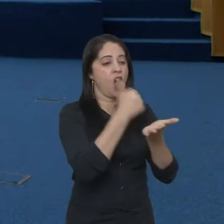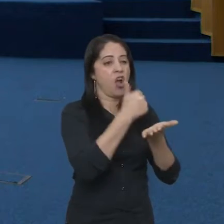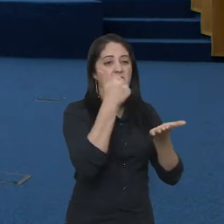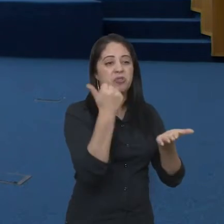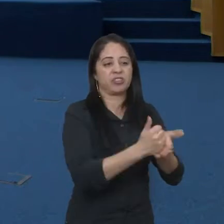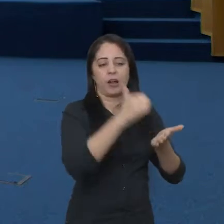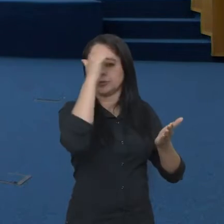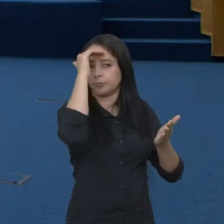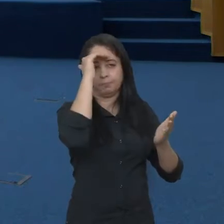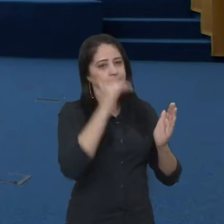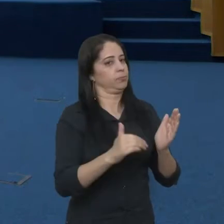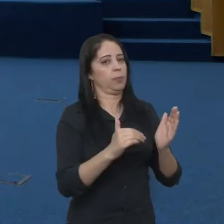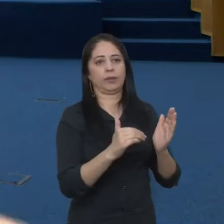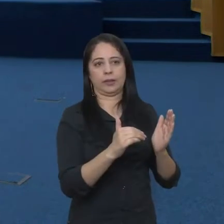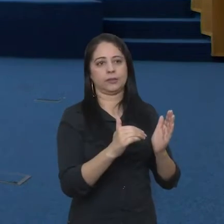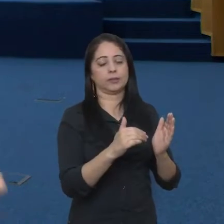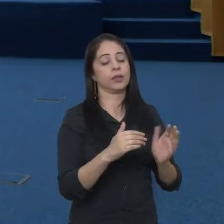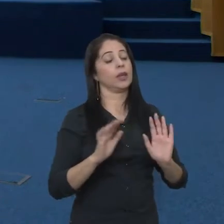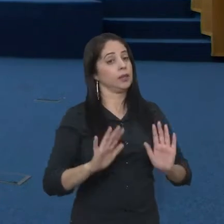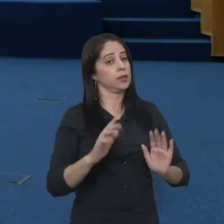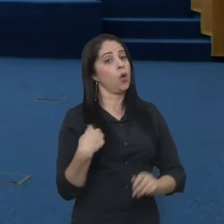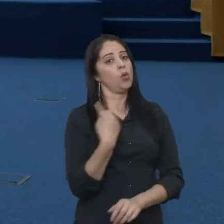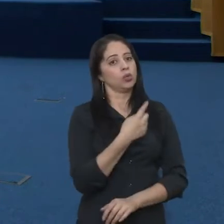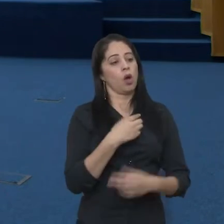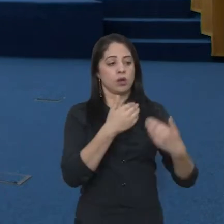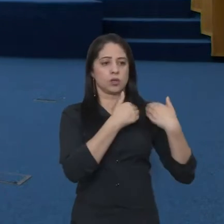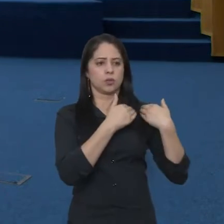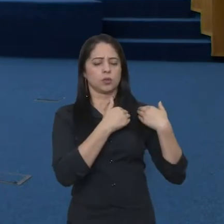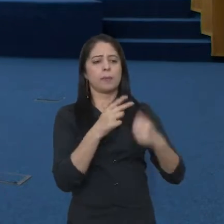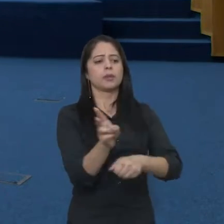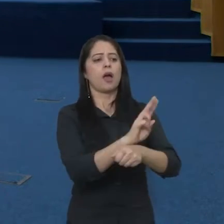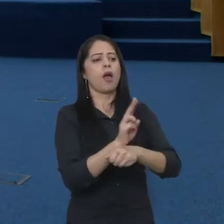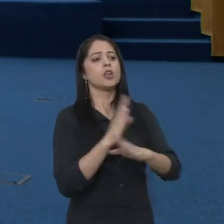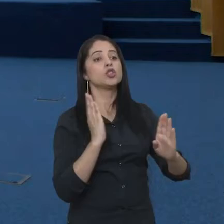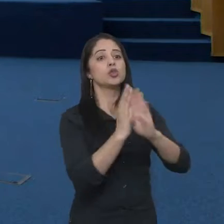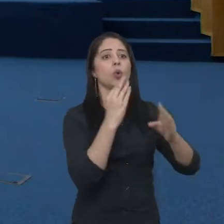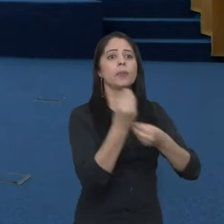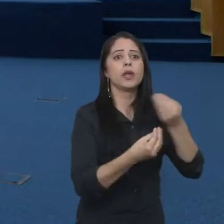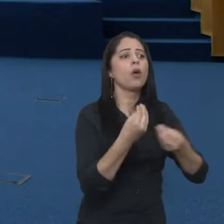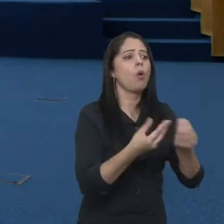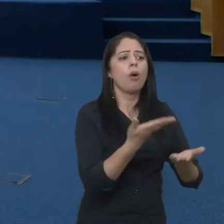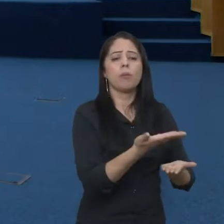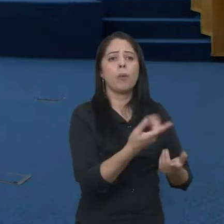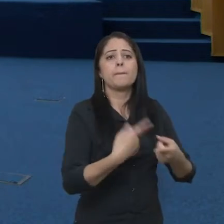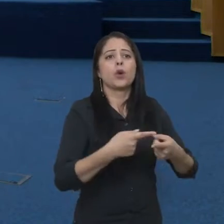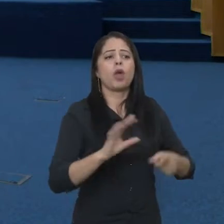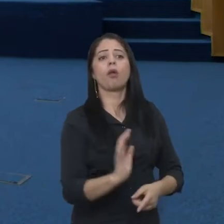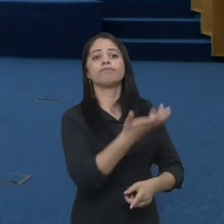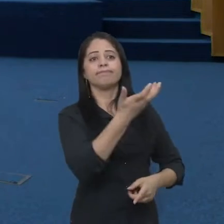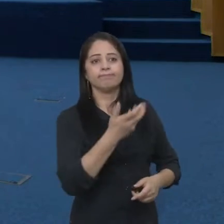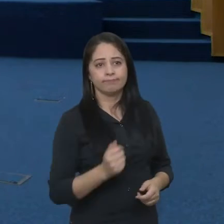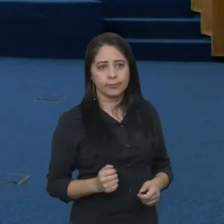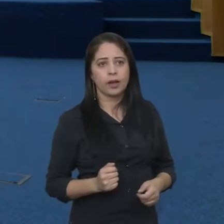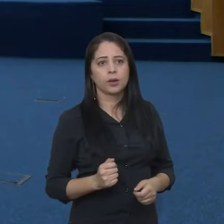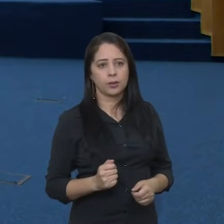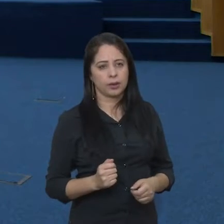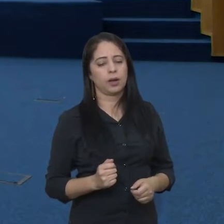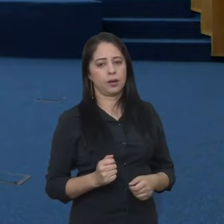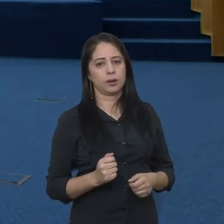gente vai, como fiscal do povo, da população, descobrir o que está acontecendo e cobrar